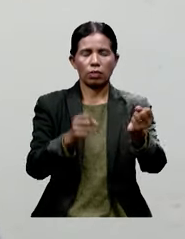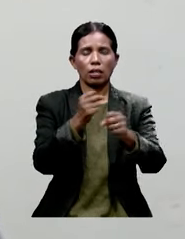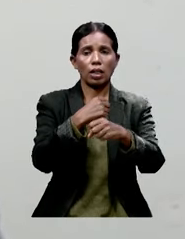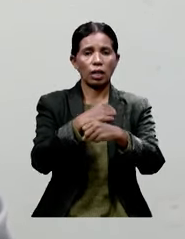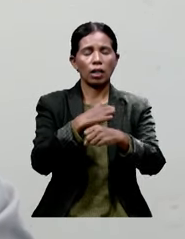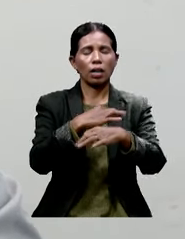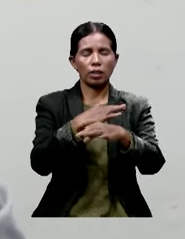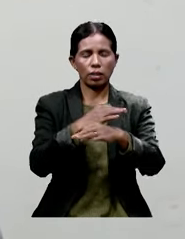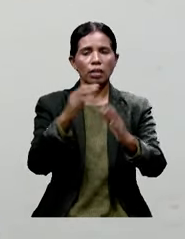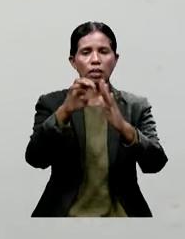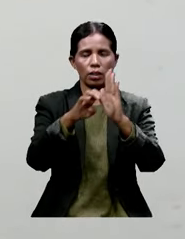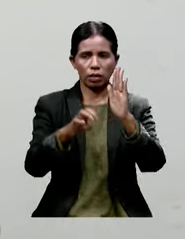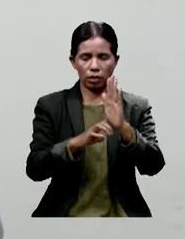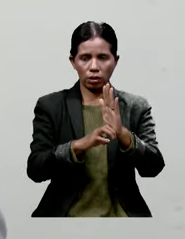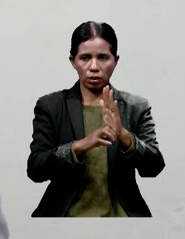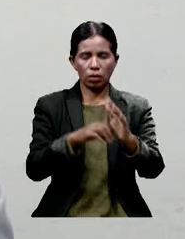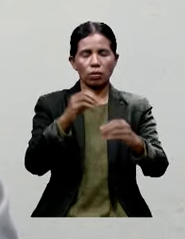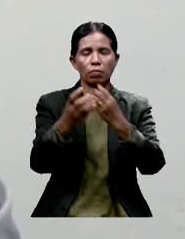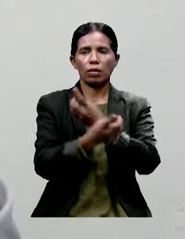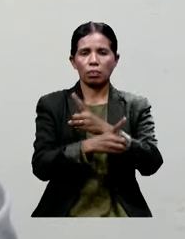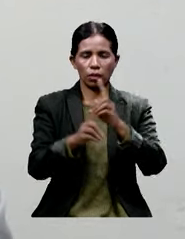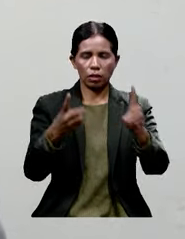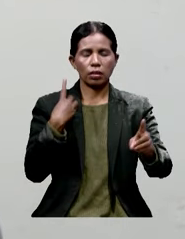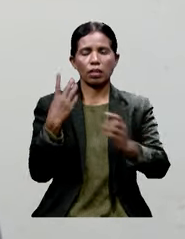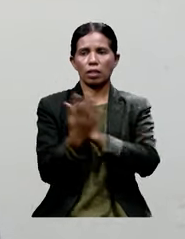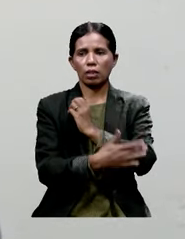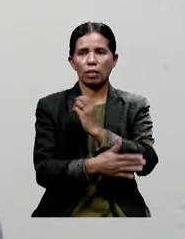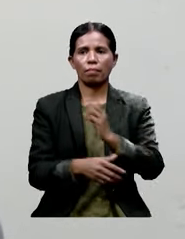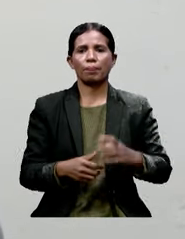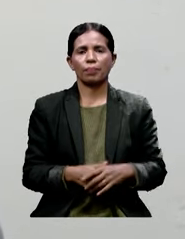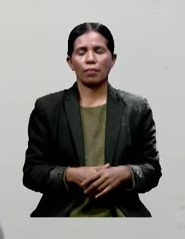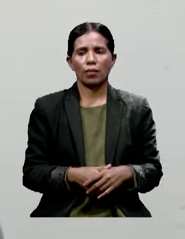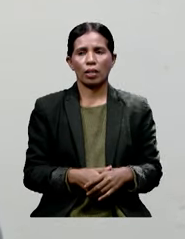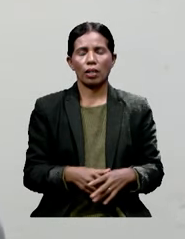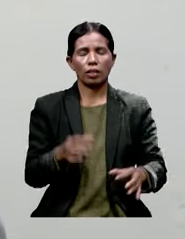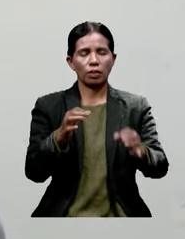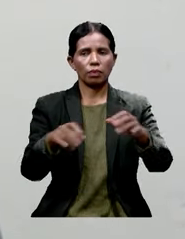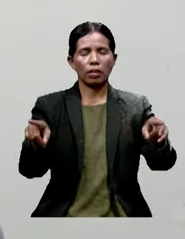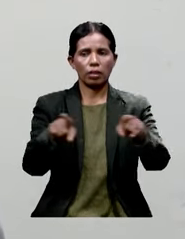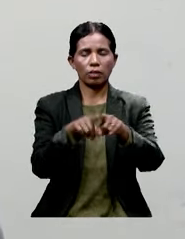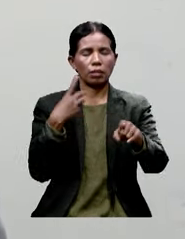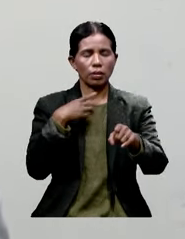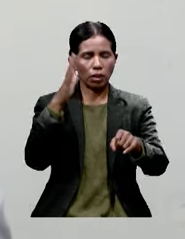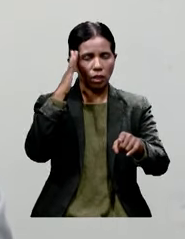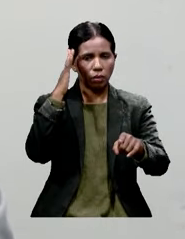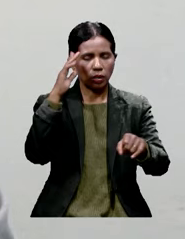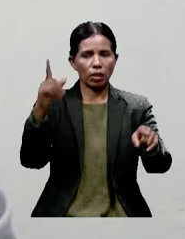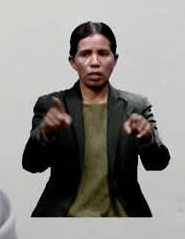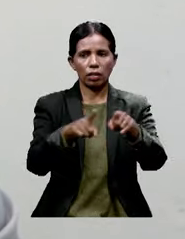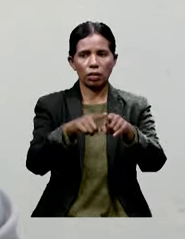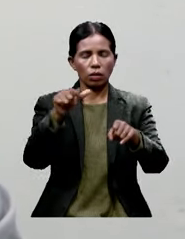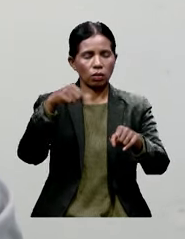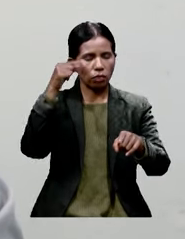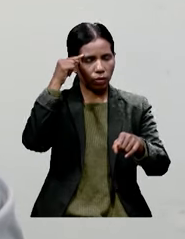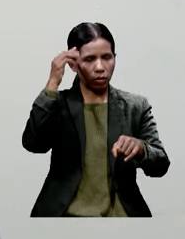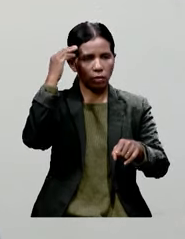mais consolidação ba demokrasi itinerai. Nah, be saya compara a minha pensamento a nesan governo do norte